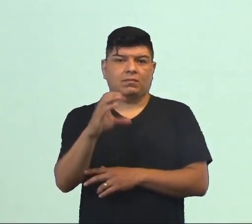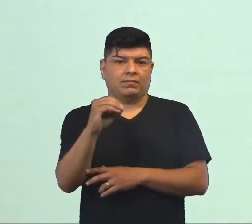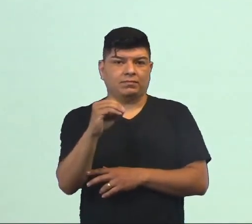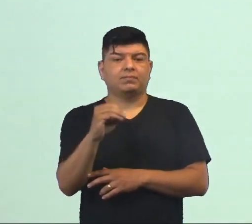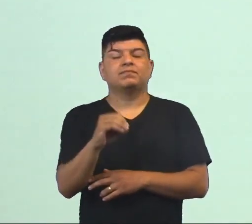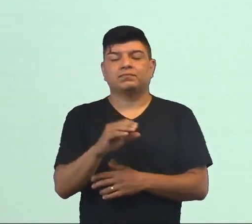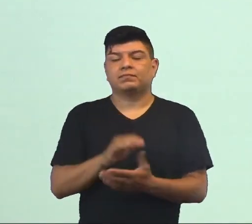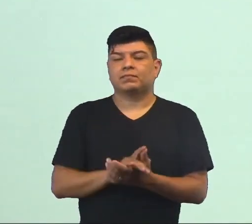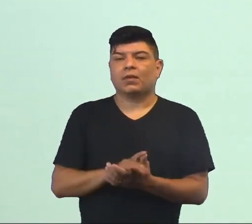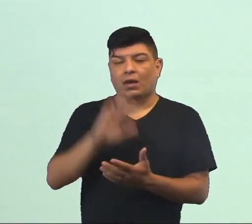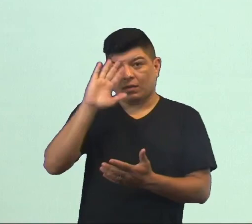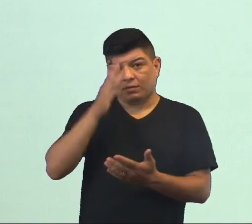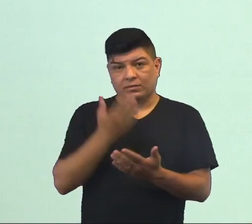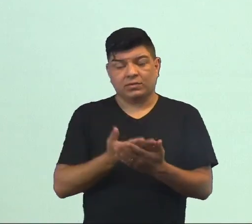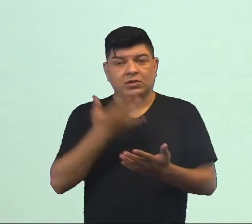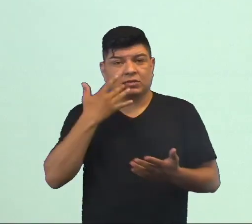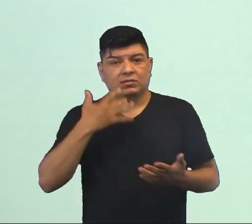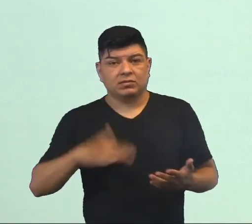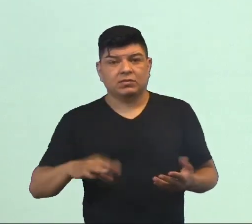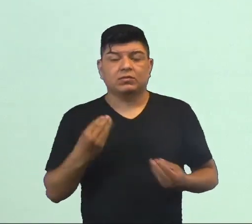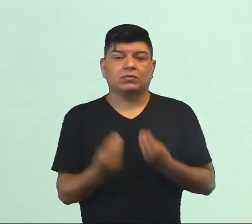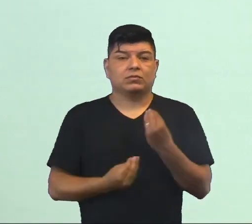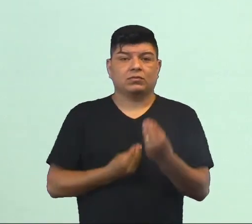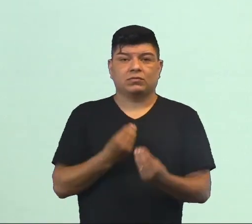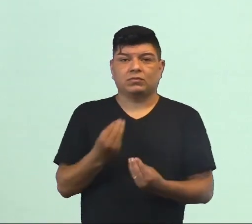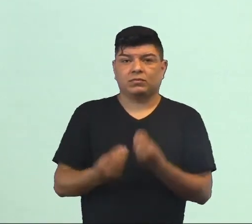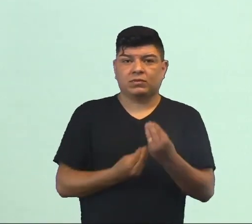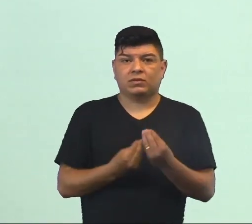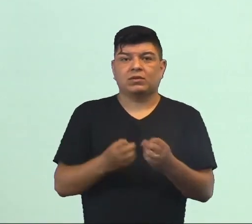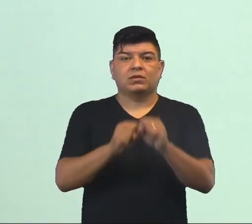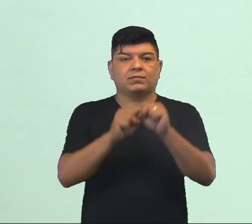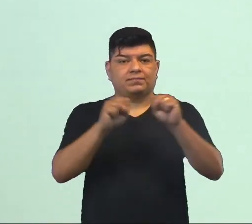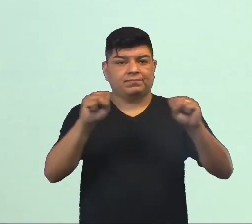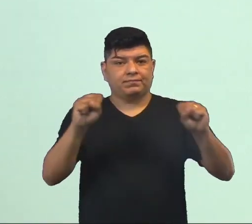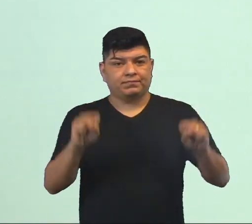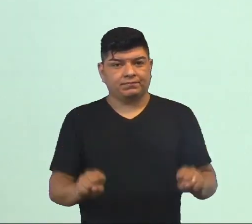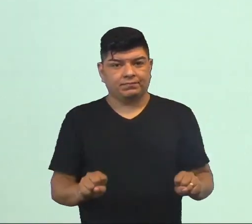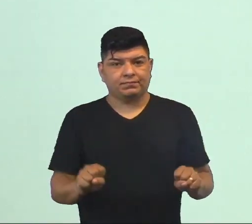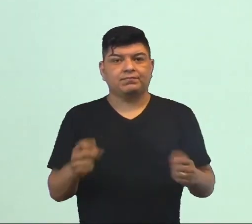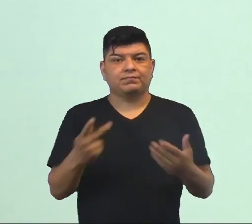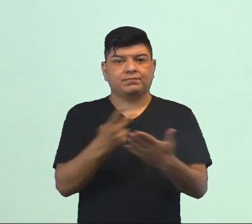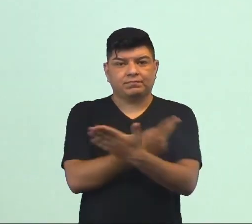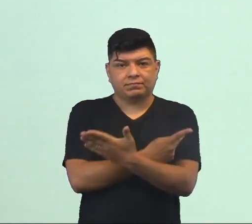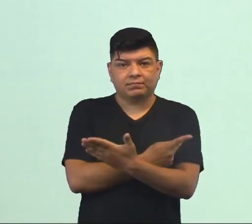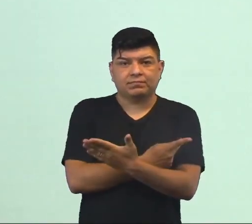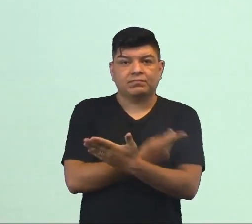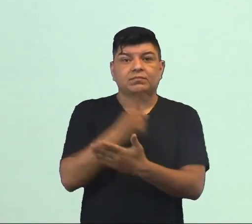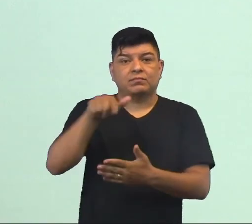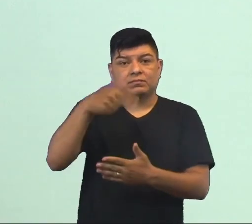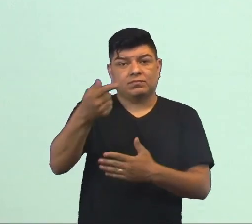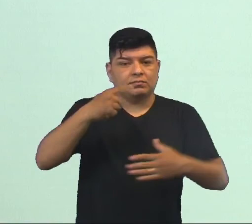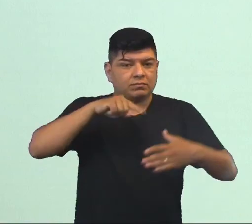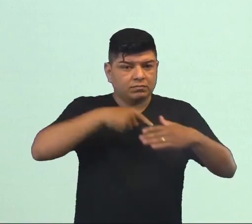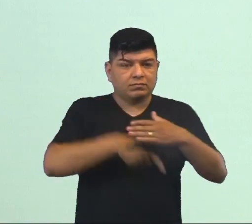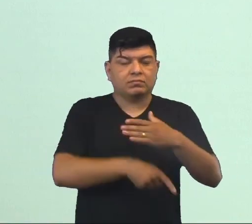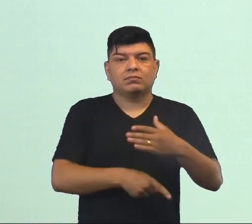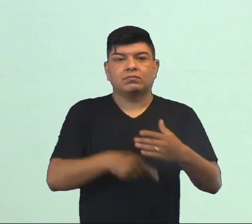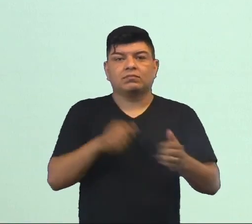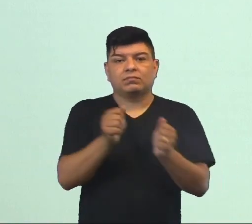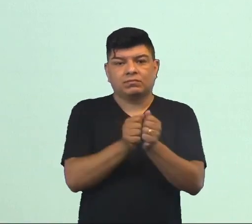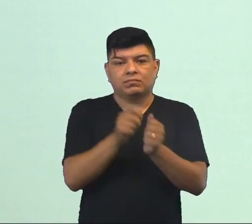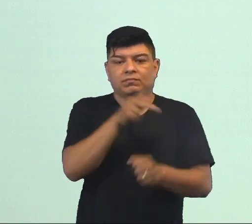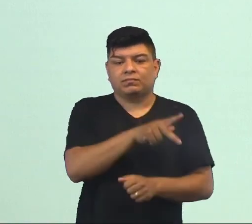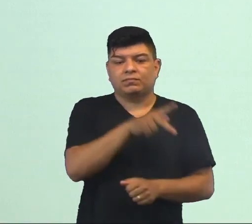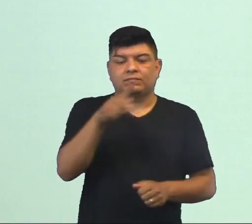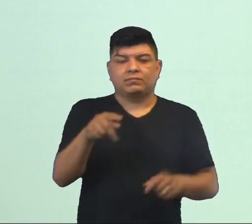nós aprendemos um pouco como funciona esse sistema. É claro que você vai aprofundar aí com a sua professora